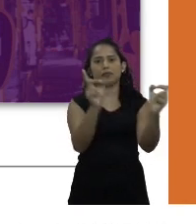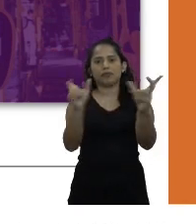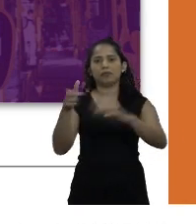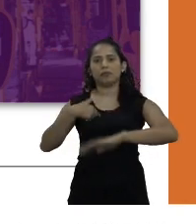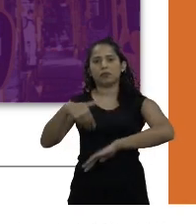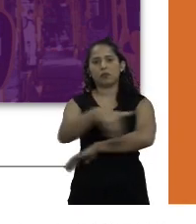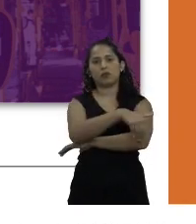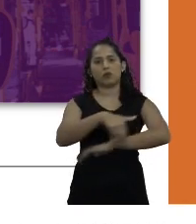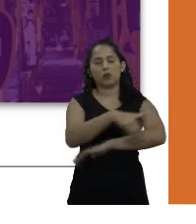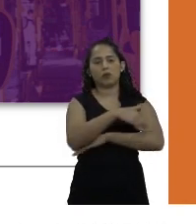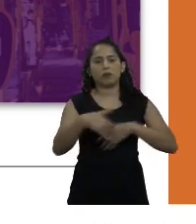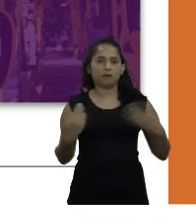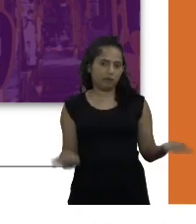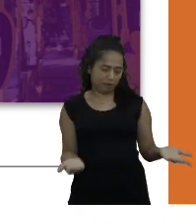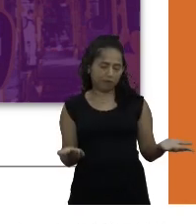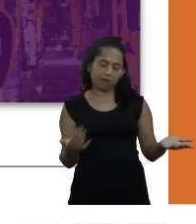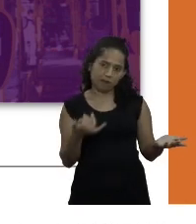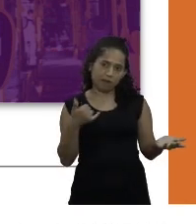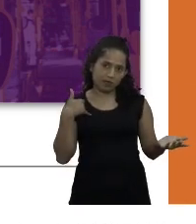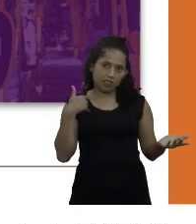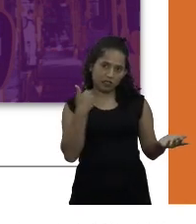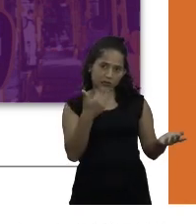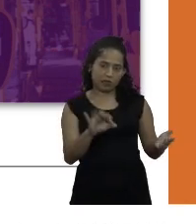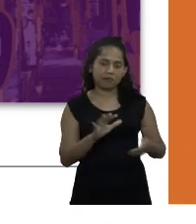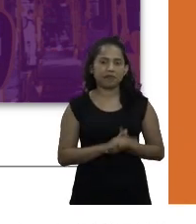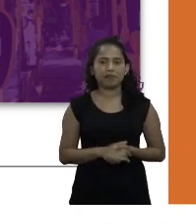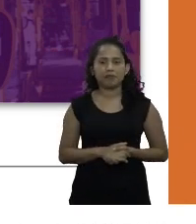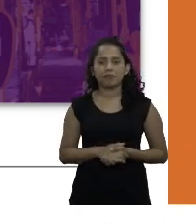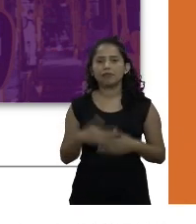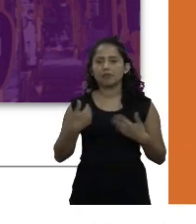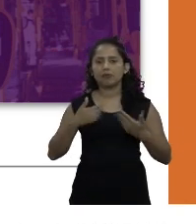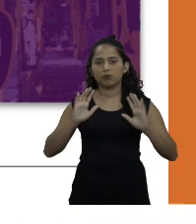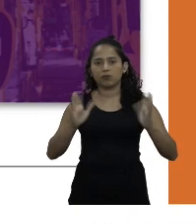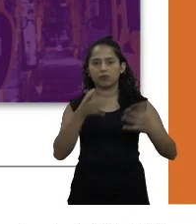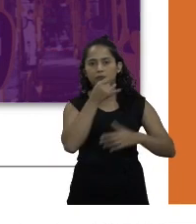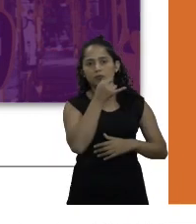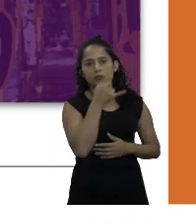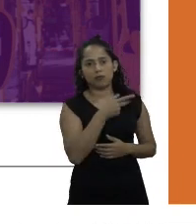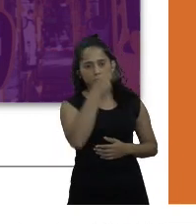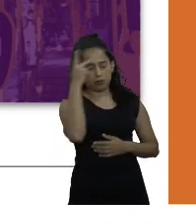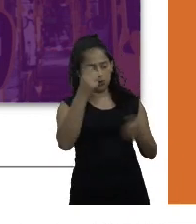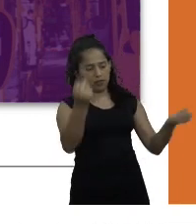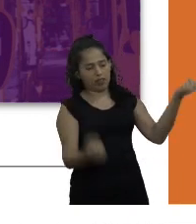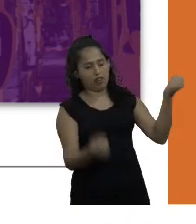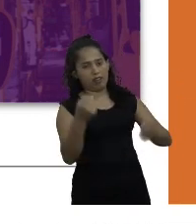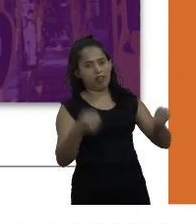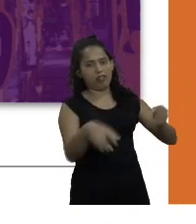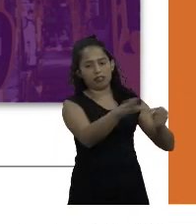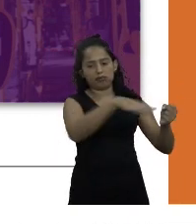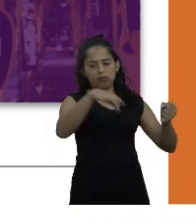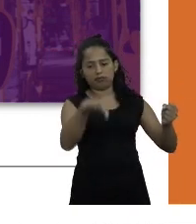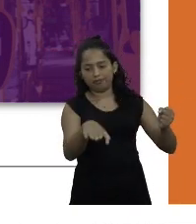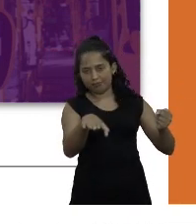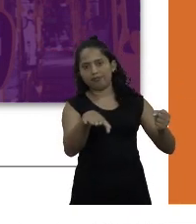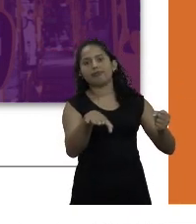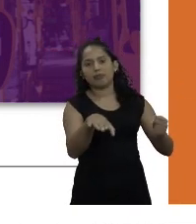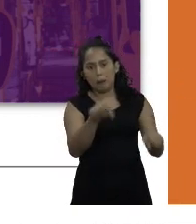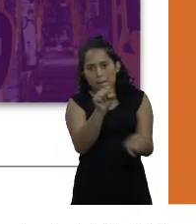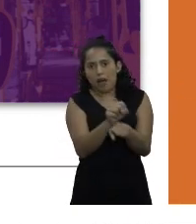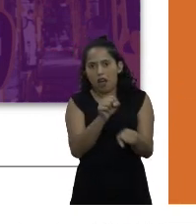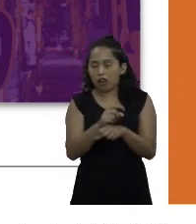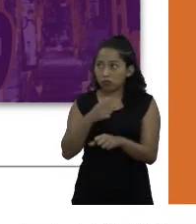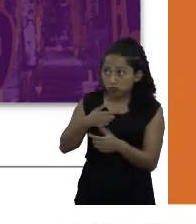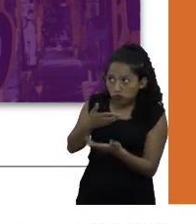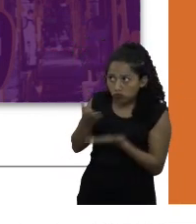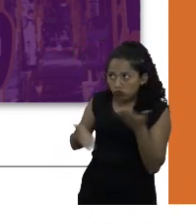10 anos de idade. Eu já fui flanelinha, então quando as pessoas paravam o carro na rua, eu ia lá falar, oh, eu posso cuidar do seu